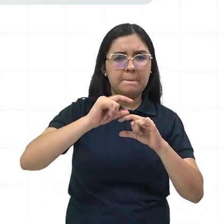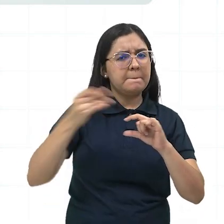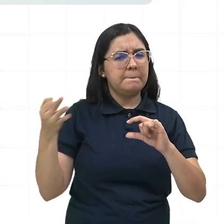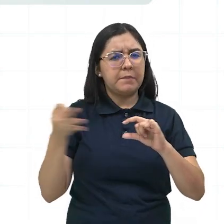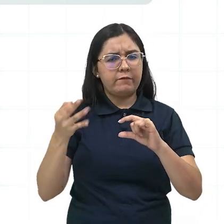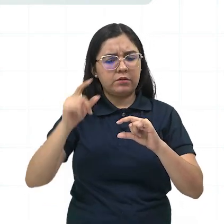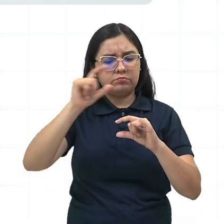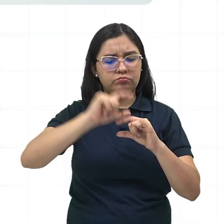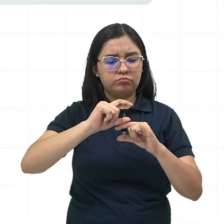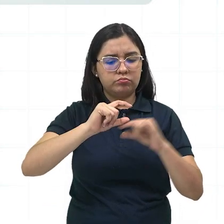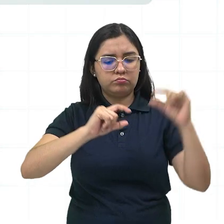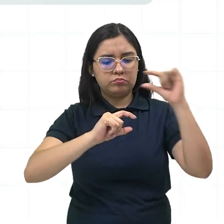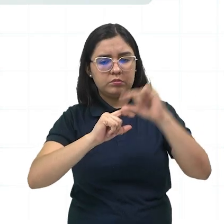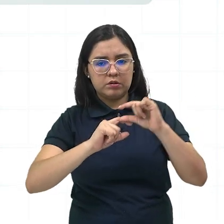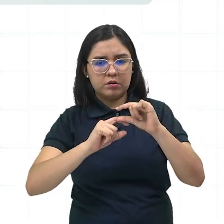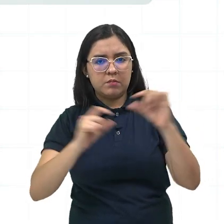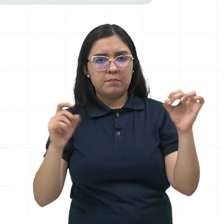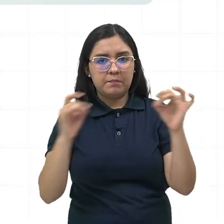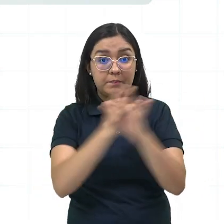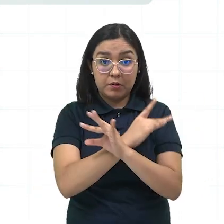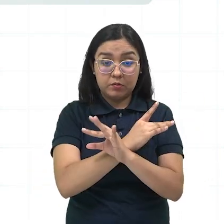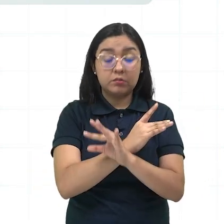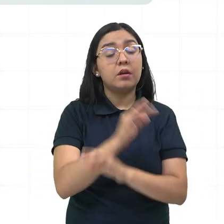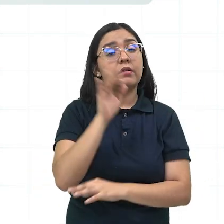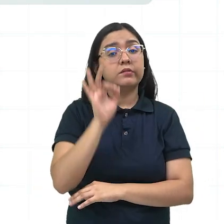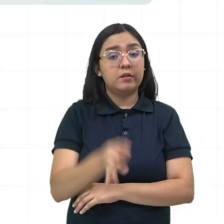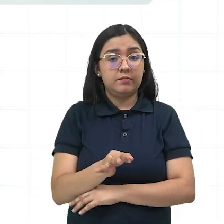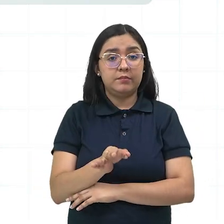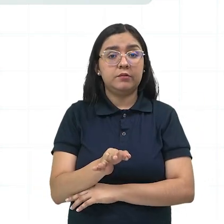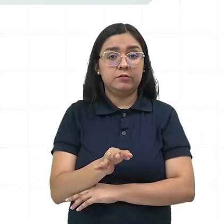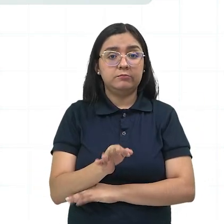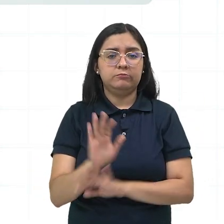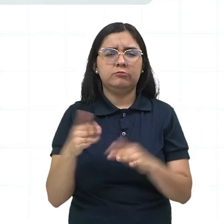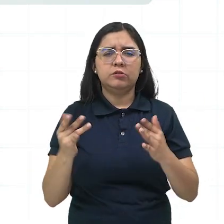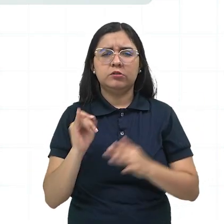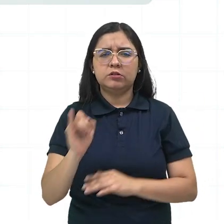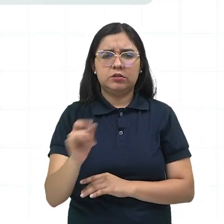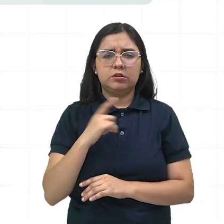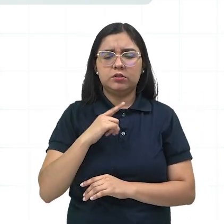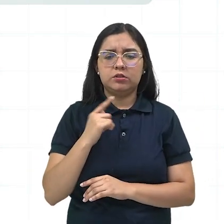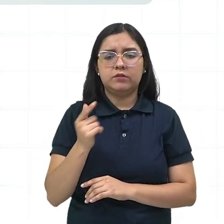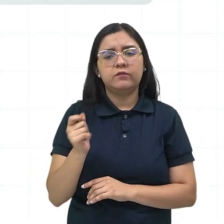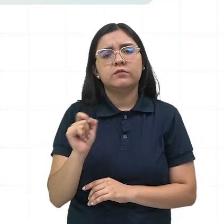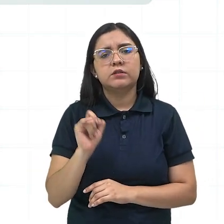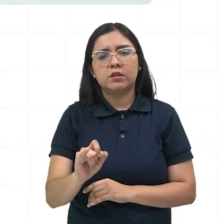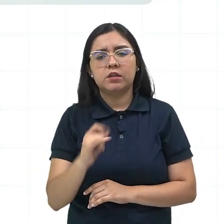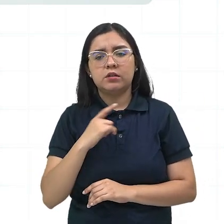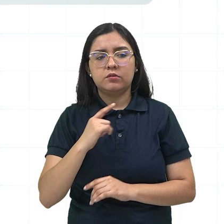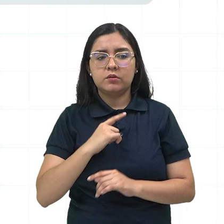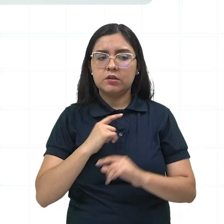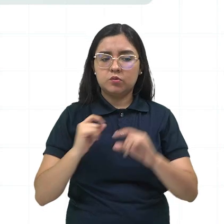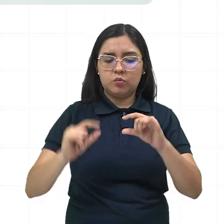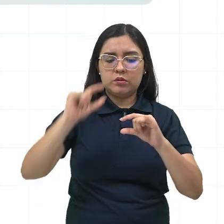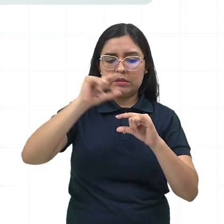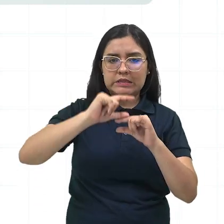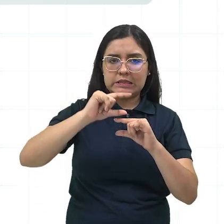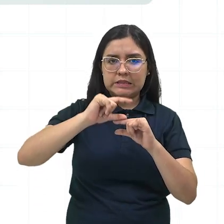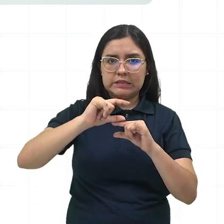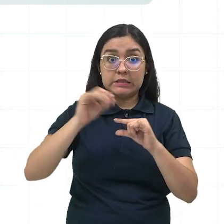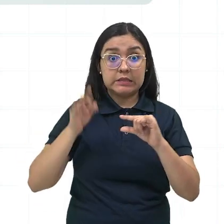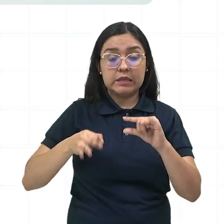para completar o carrinho? É exatamente isso. Se você não coloca na forma